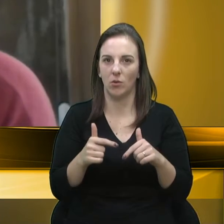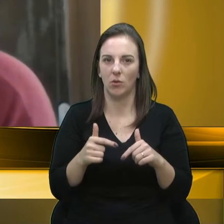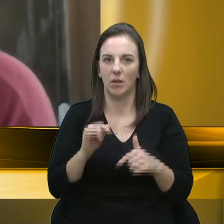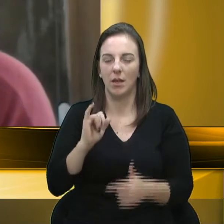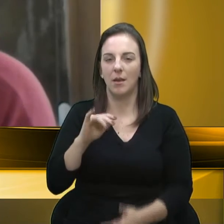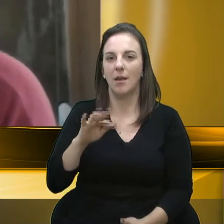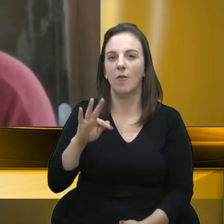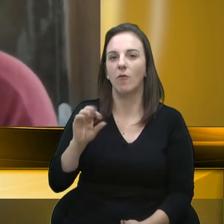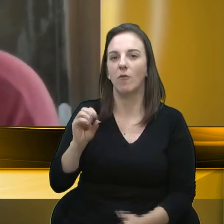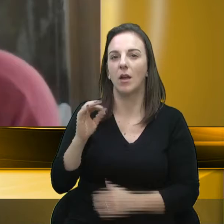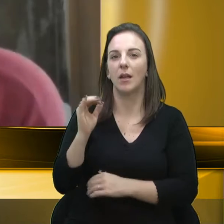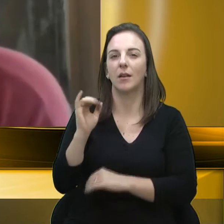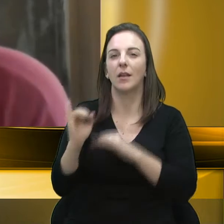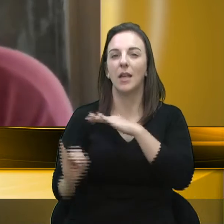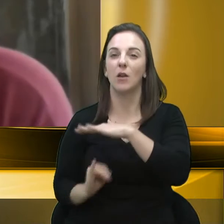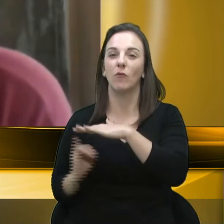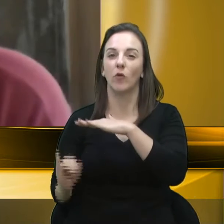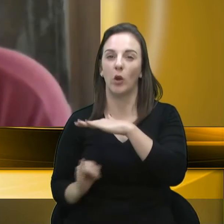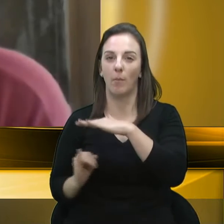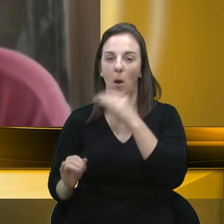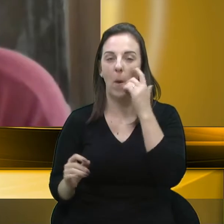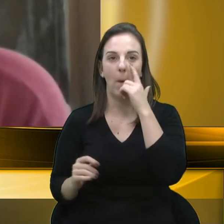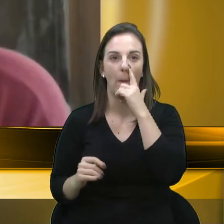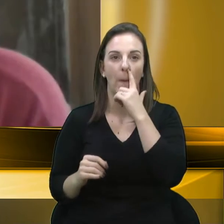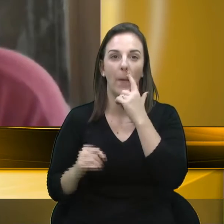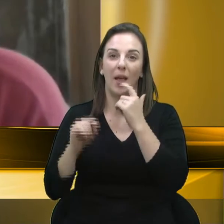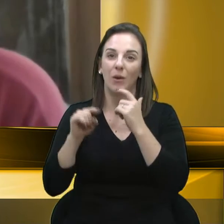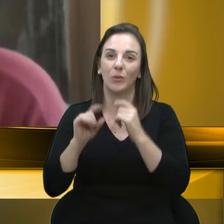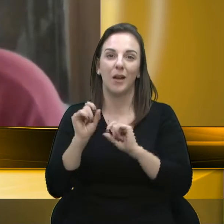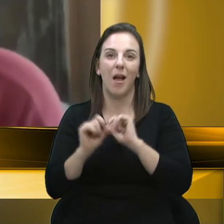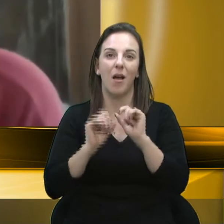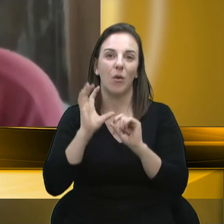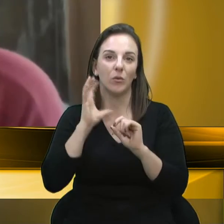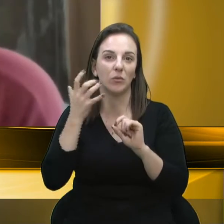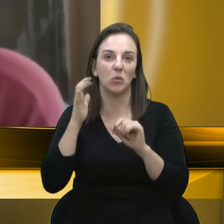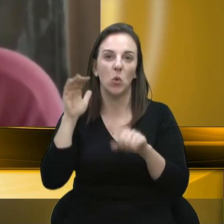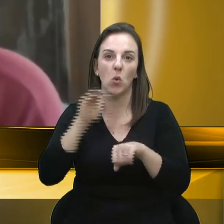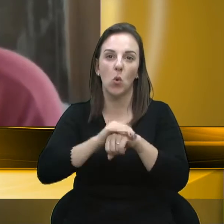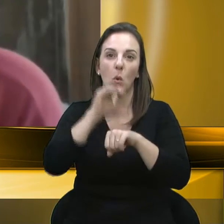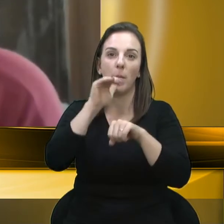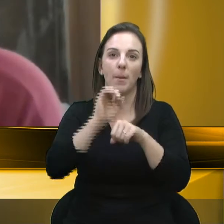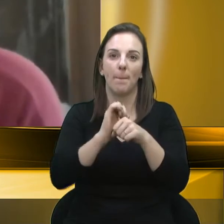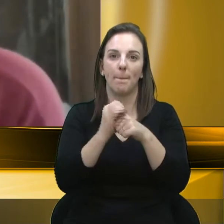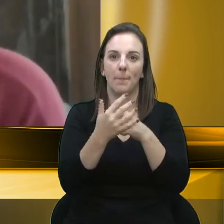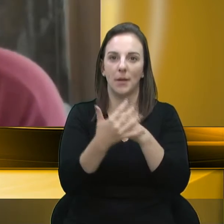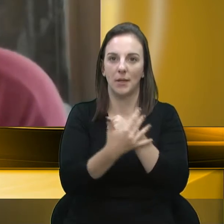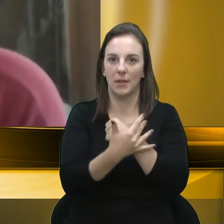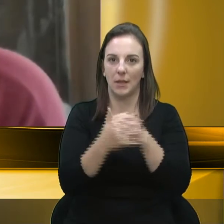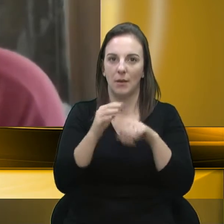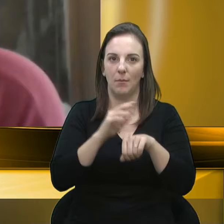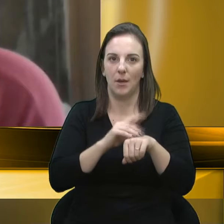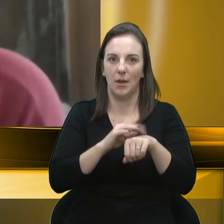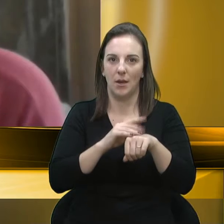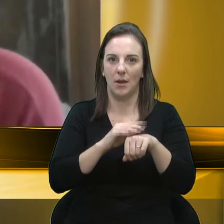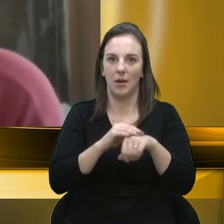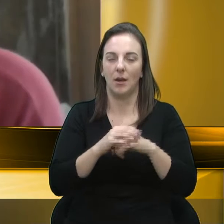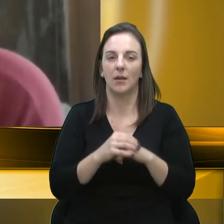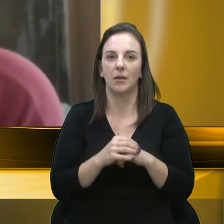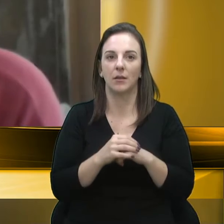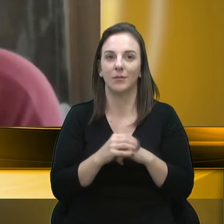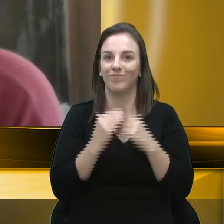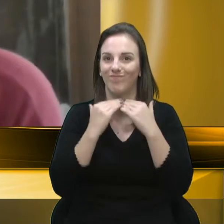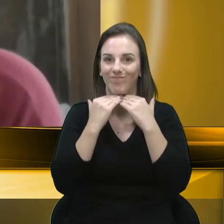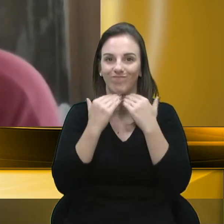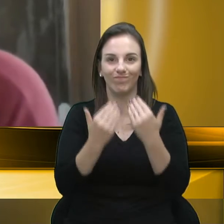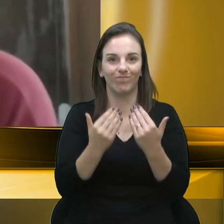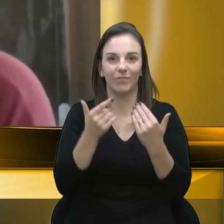suas consequências sociais nefastas, foi causada pela pandemia, e não será superada enquanto a pandemia não for